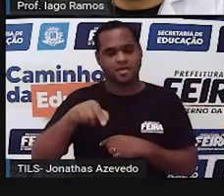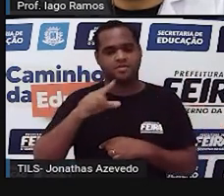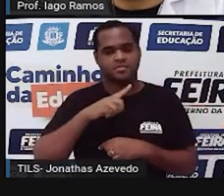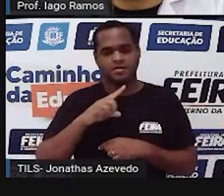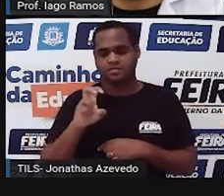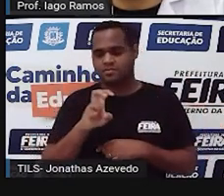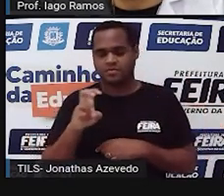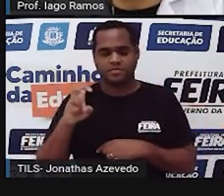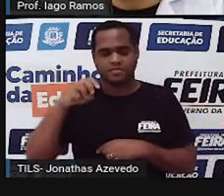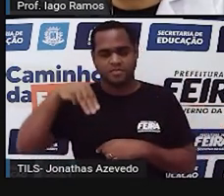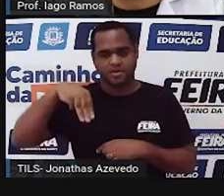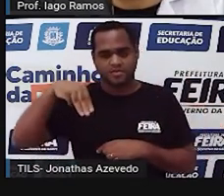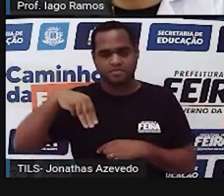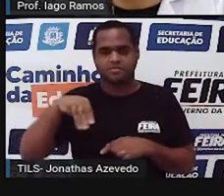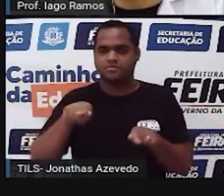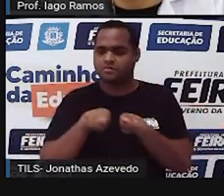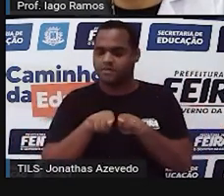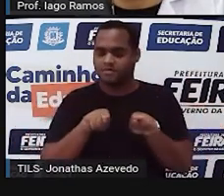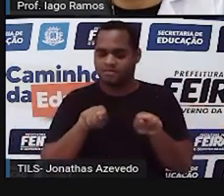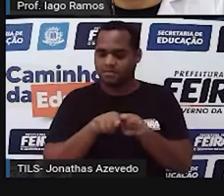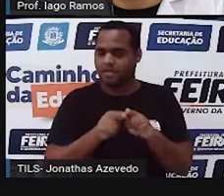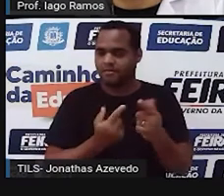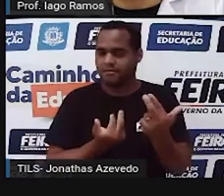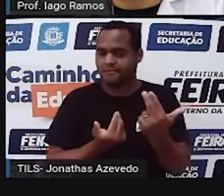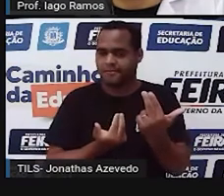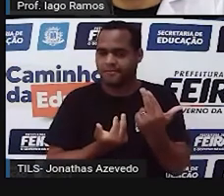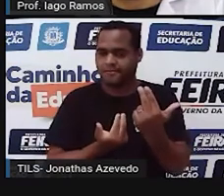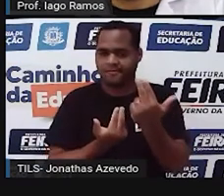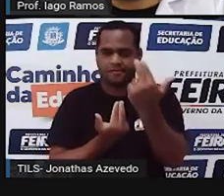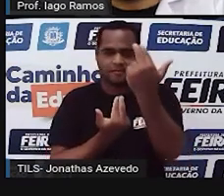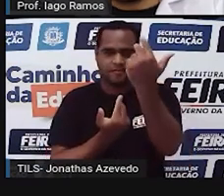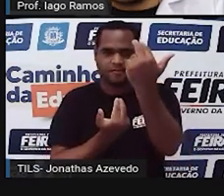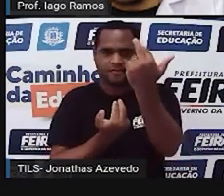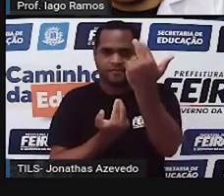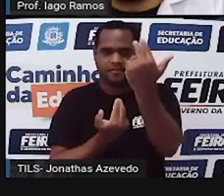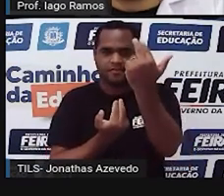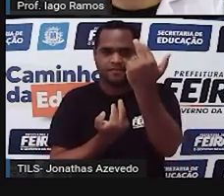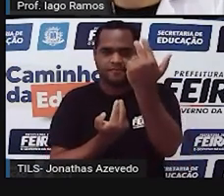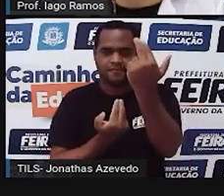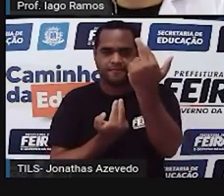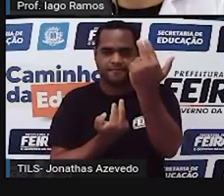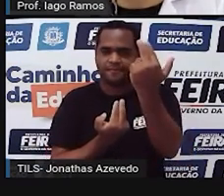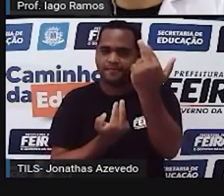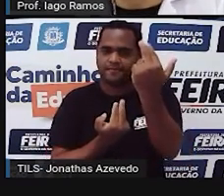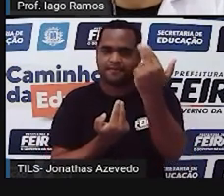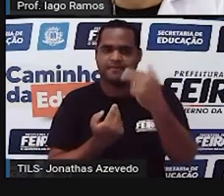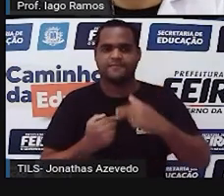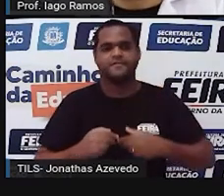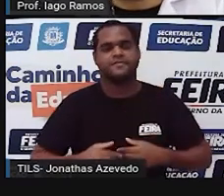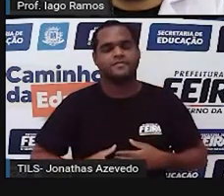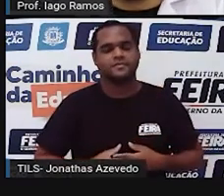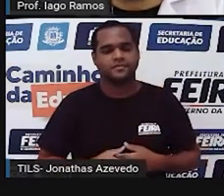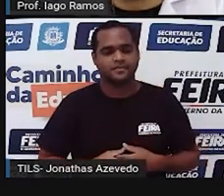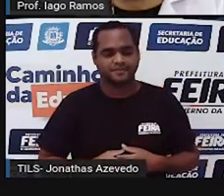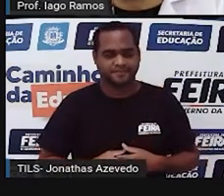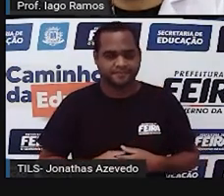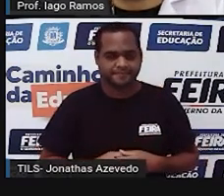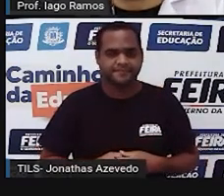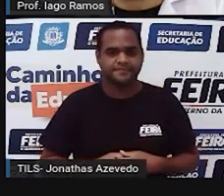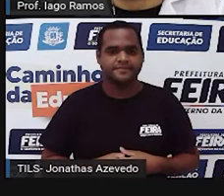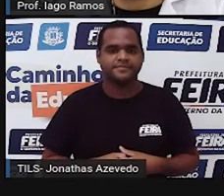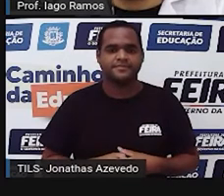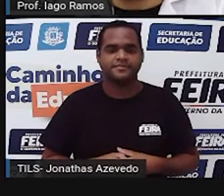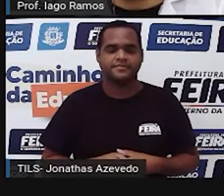comprimento e 55 metros com certeza Lá em cima tem o mesmo tamanho a mesma medida vai ser também